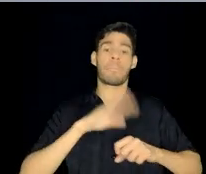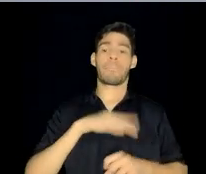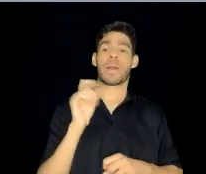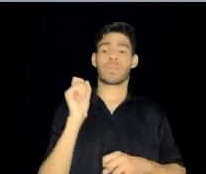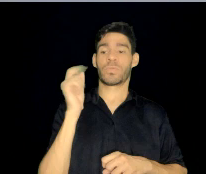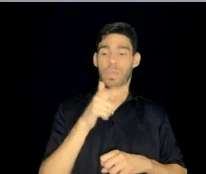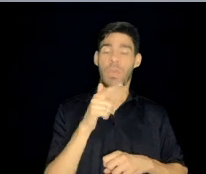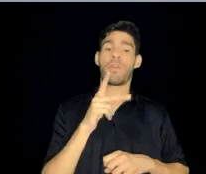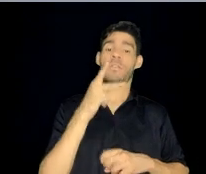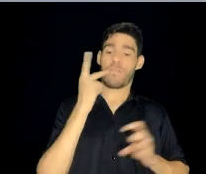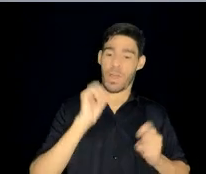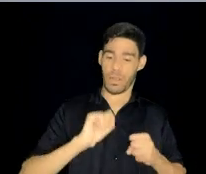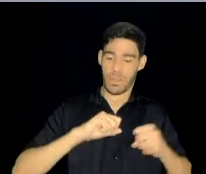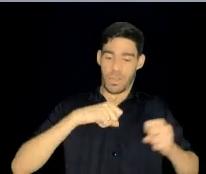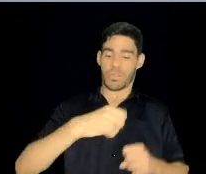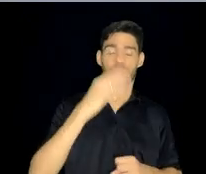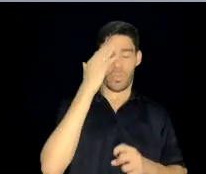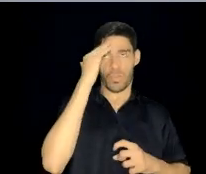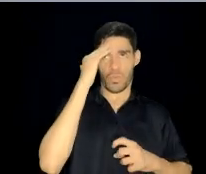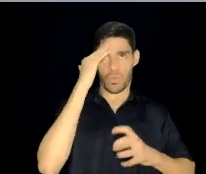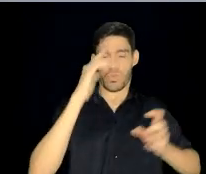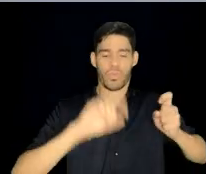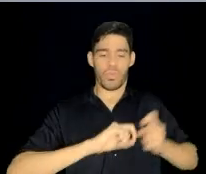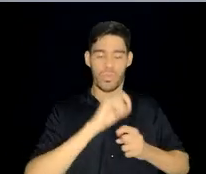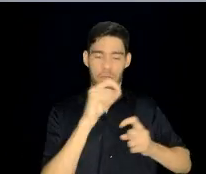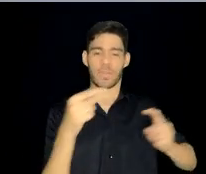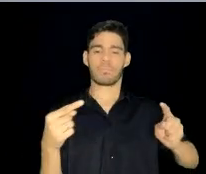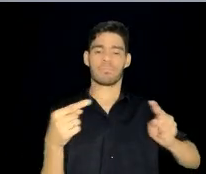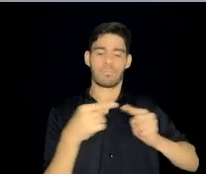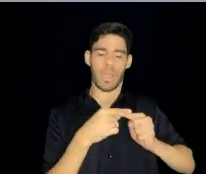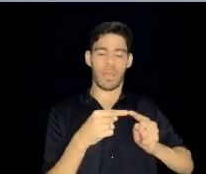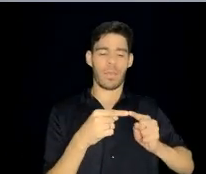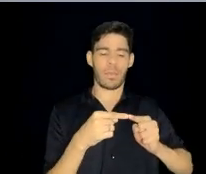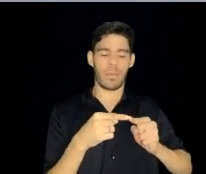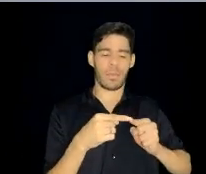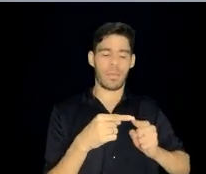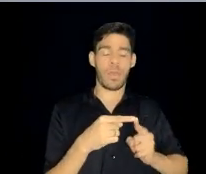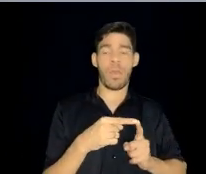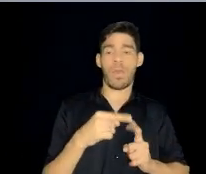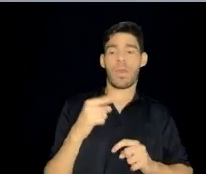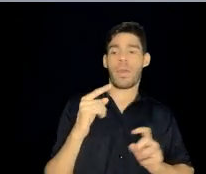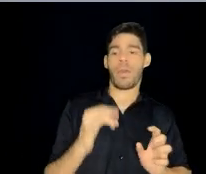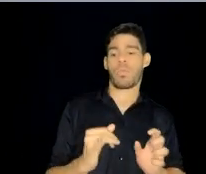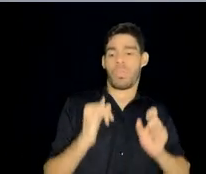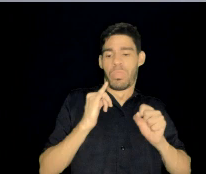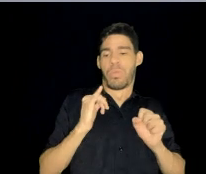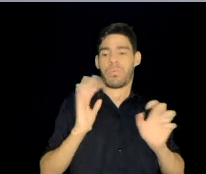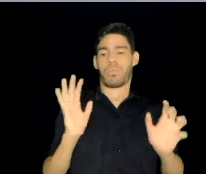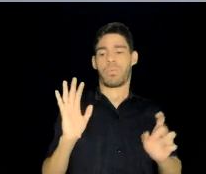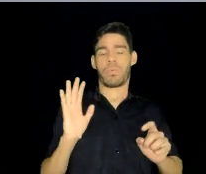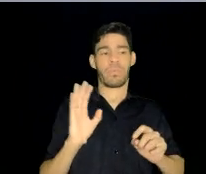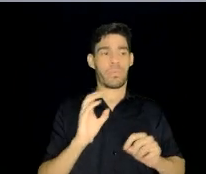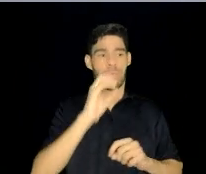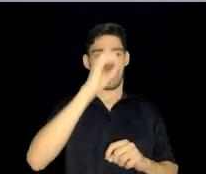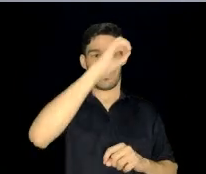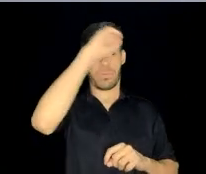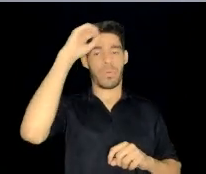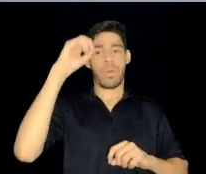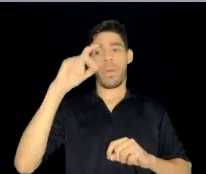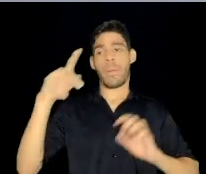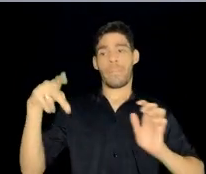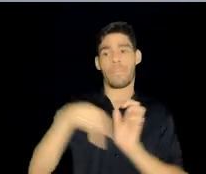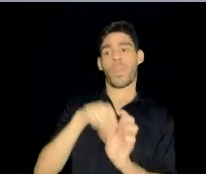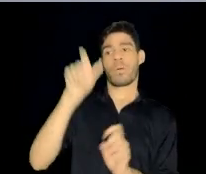do que nunca, eu reforço o entendimento de que cabe o ônus aqui de afastar a presunção